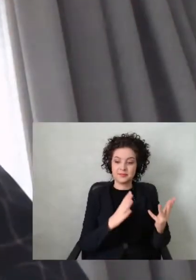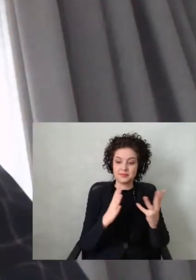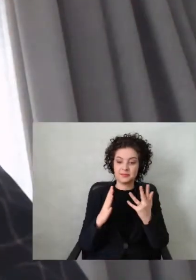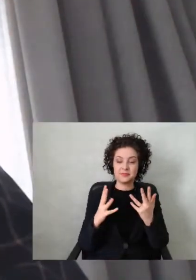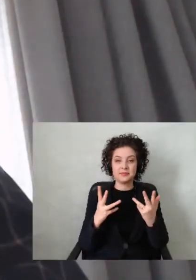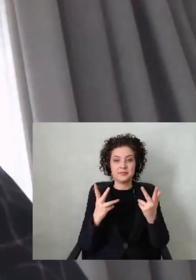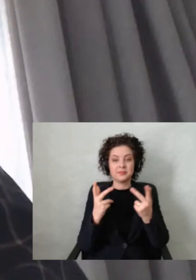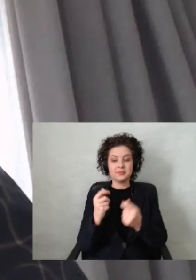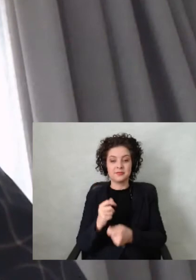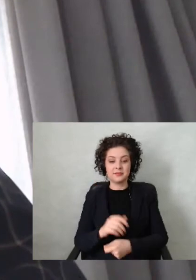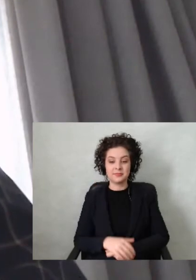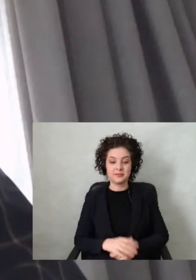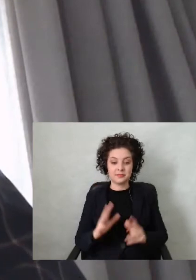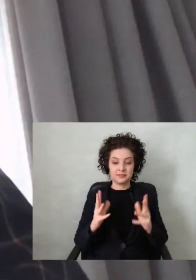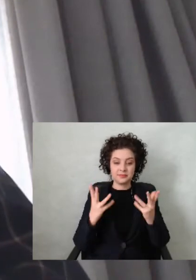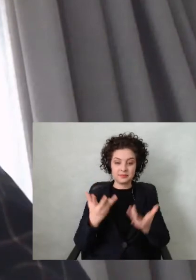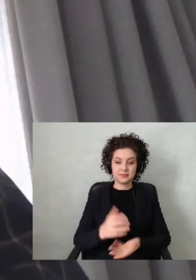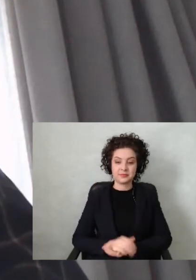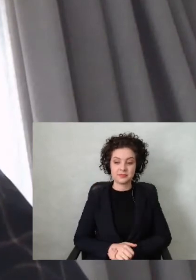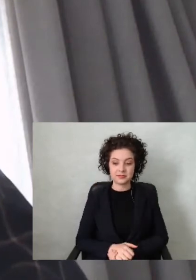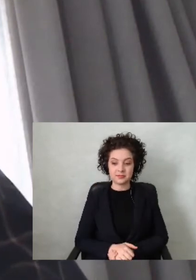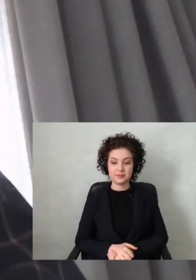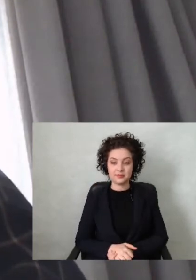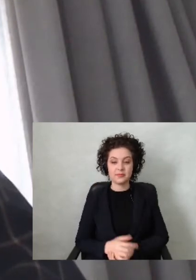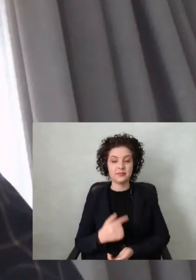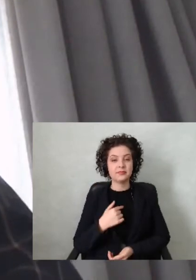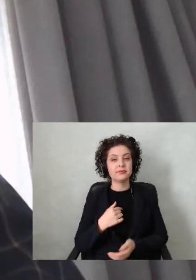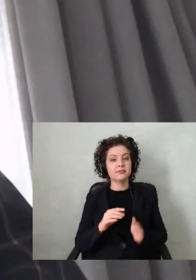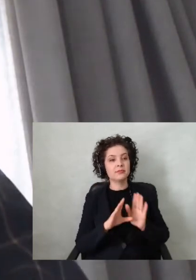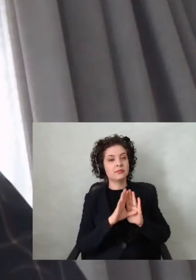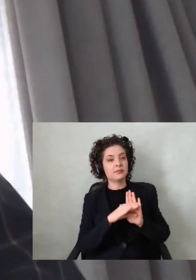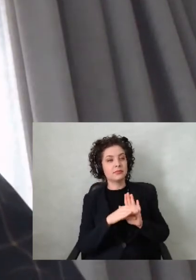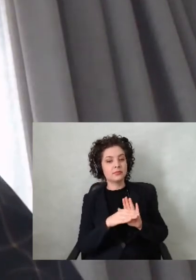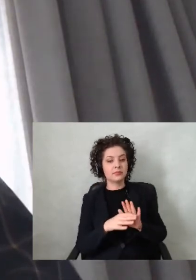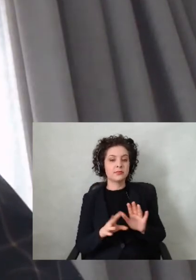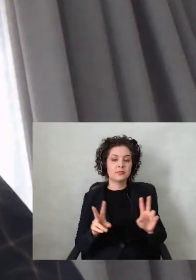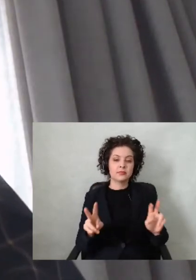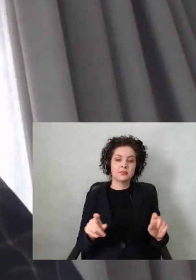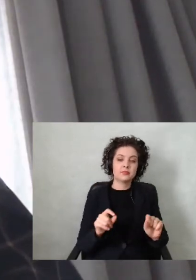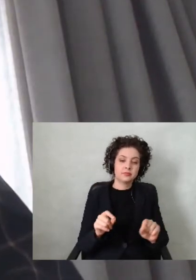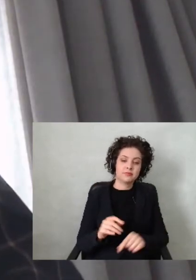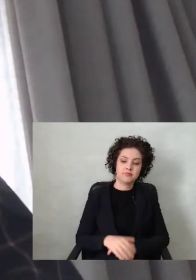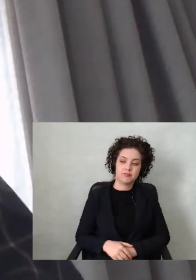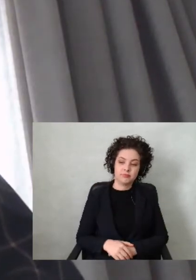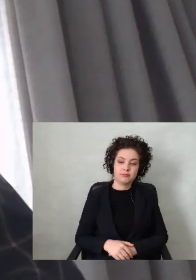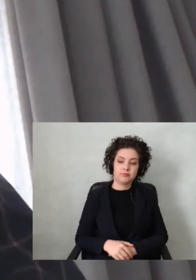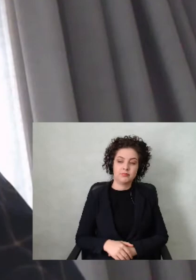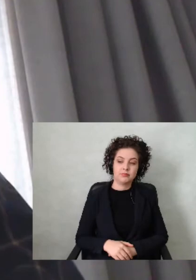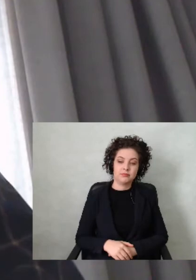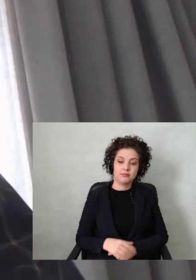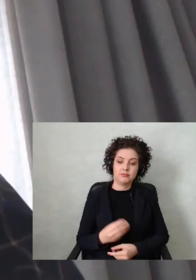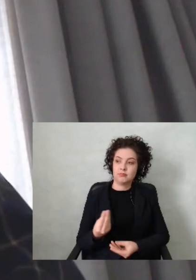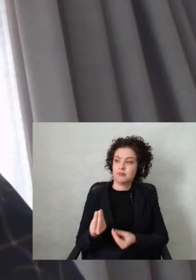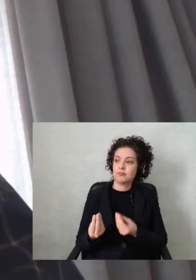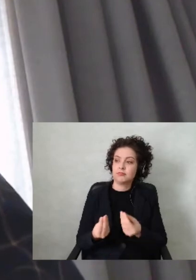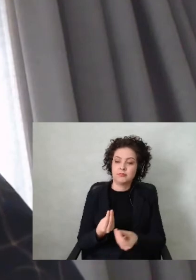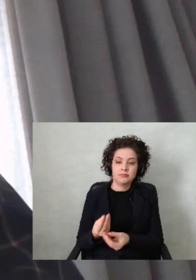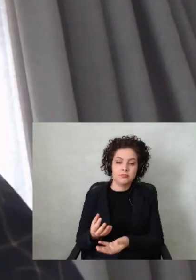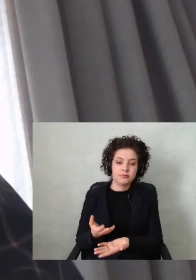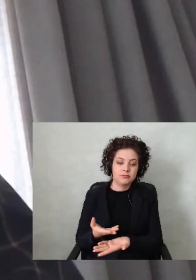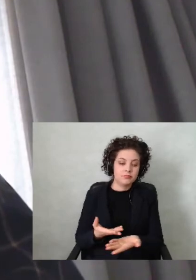Eu vou fazer uma abordagem mais conceitual sobre como o mundo está se organizando para responder aos desafios